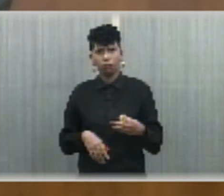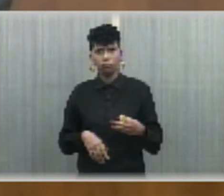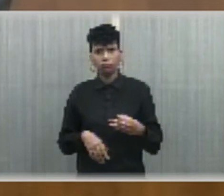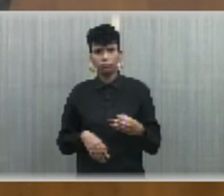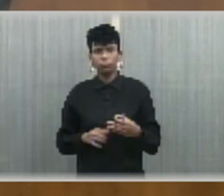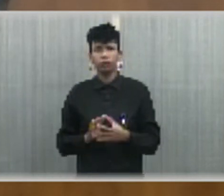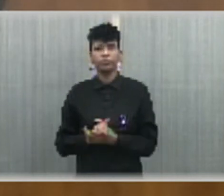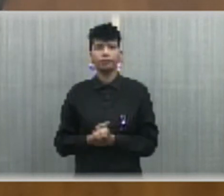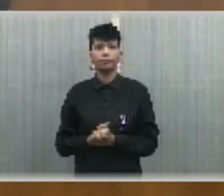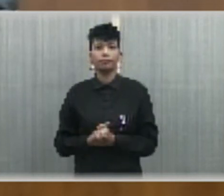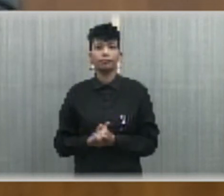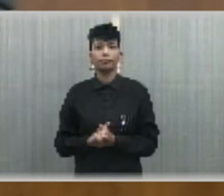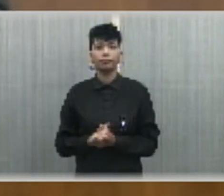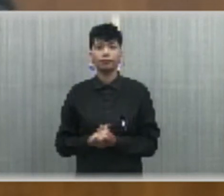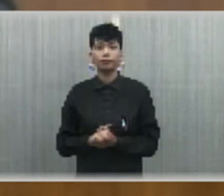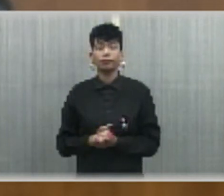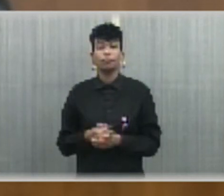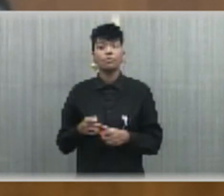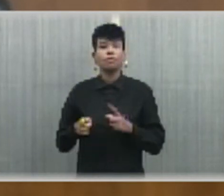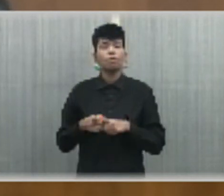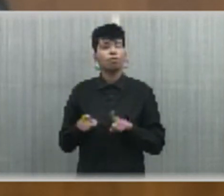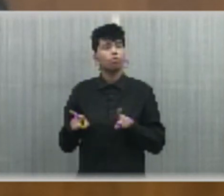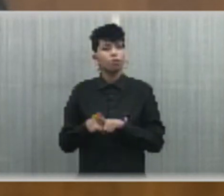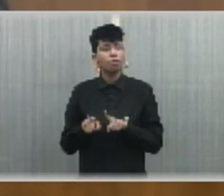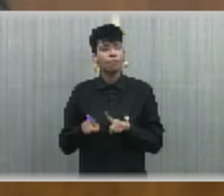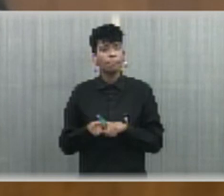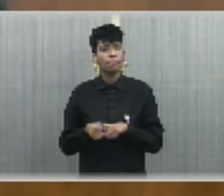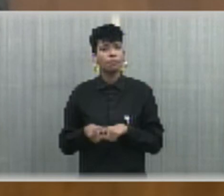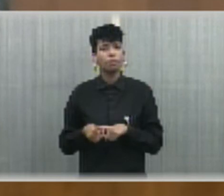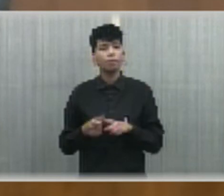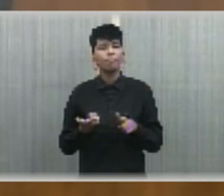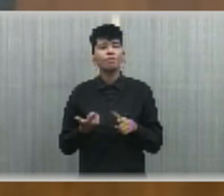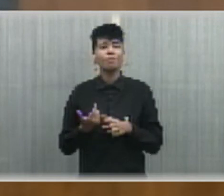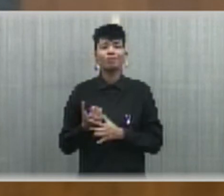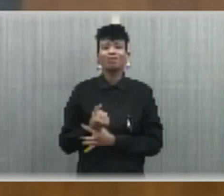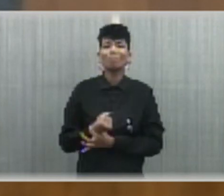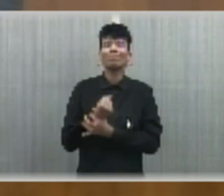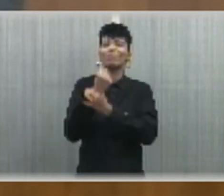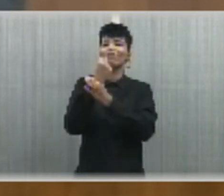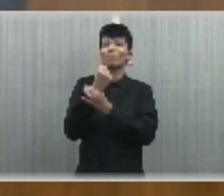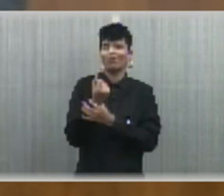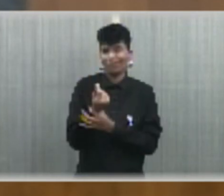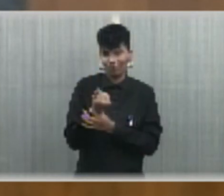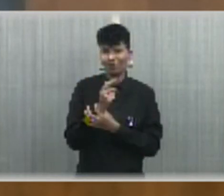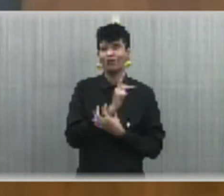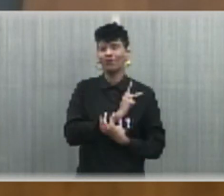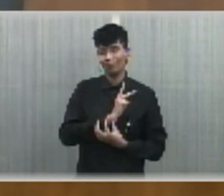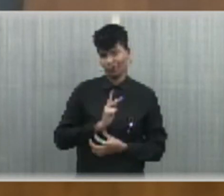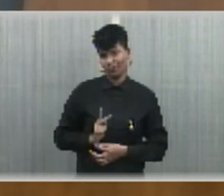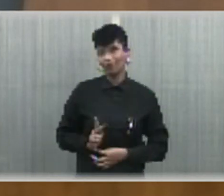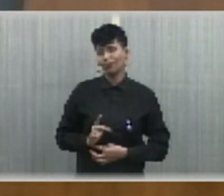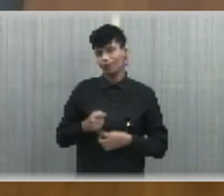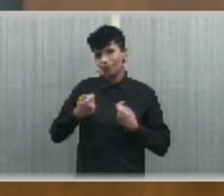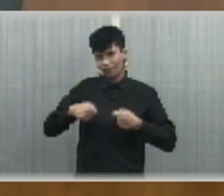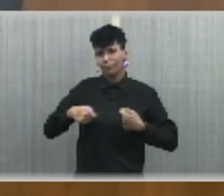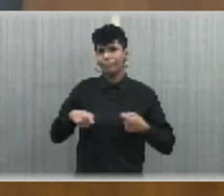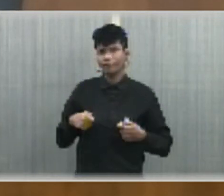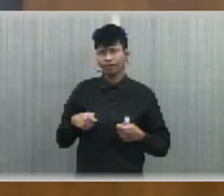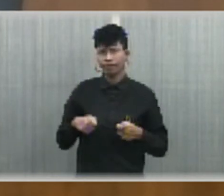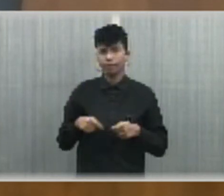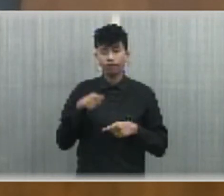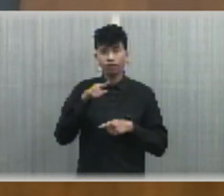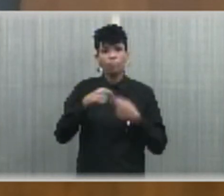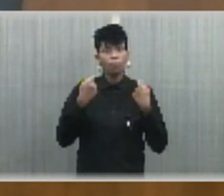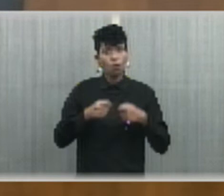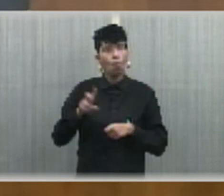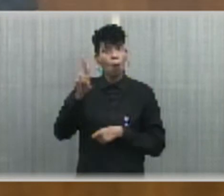acertada, até porque para preservar o dinheiro público, tem que ser preservado o dinheiro público, e que ele seja